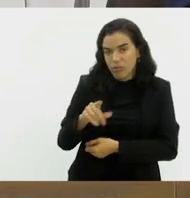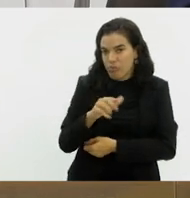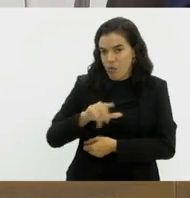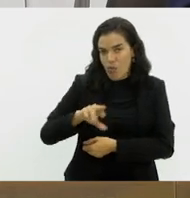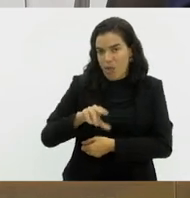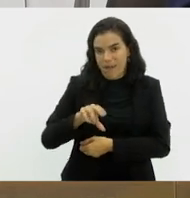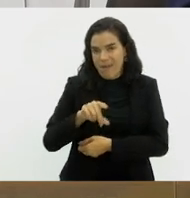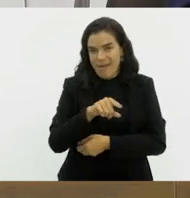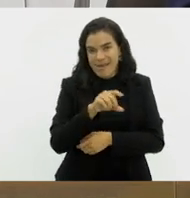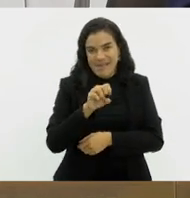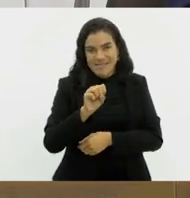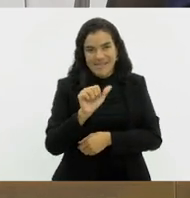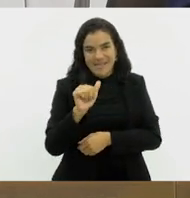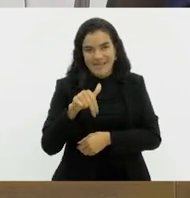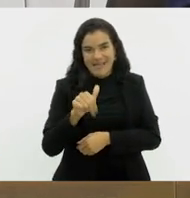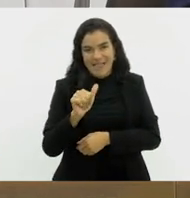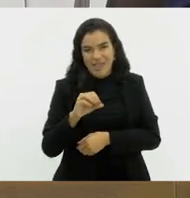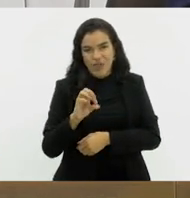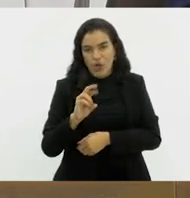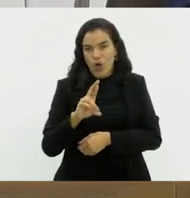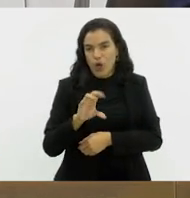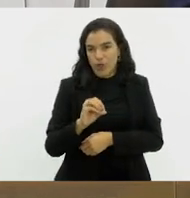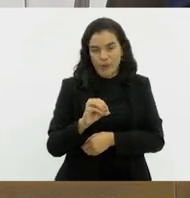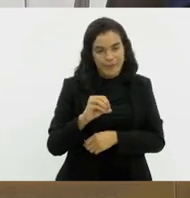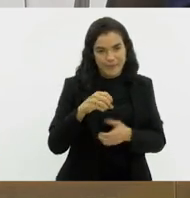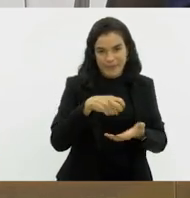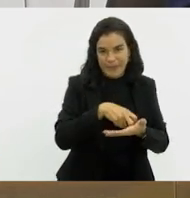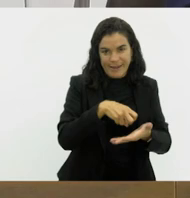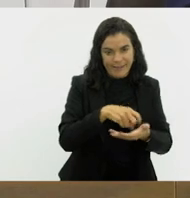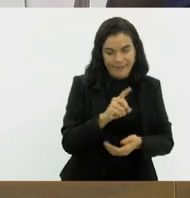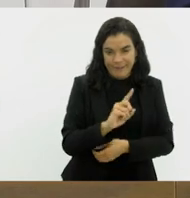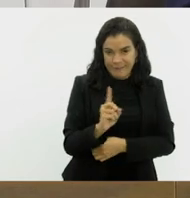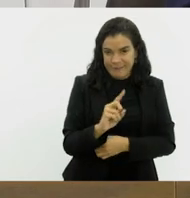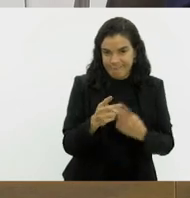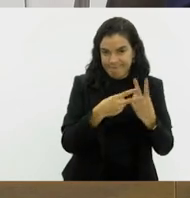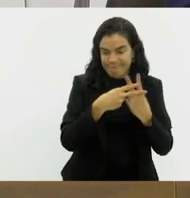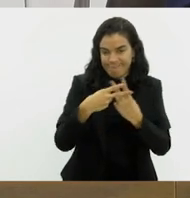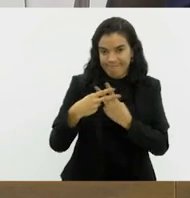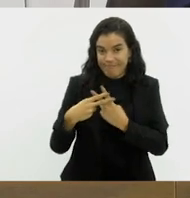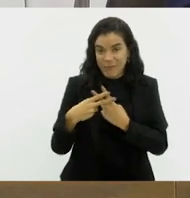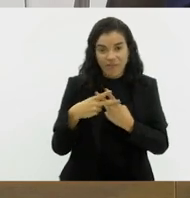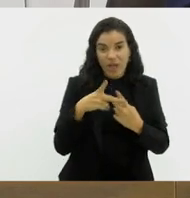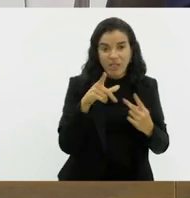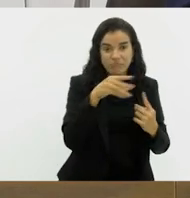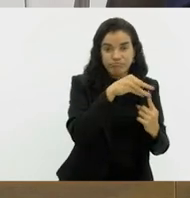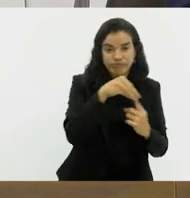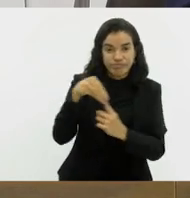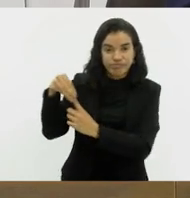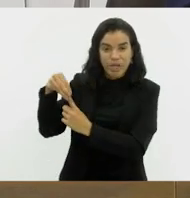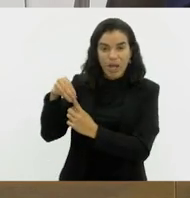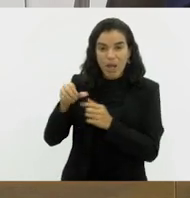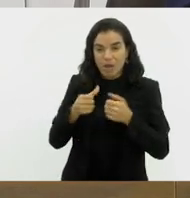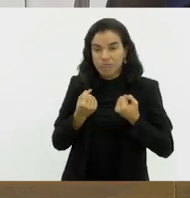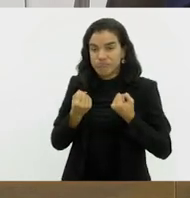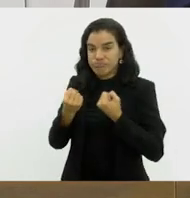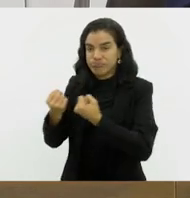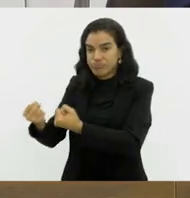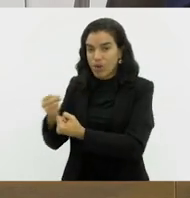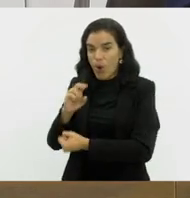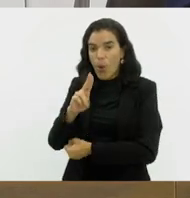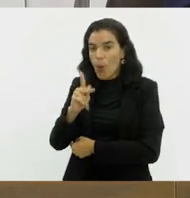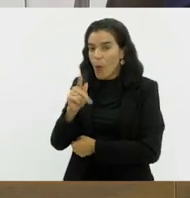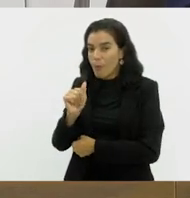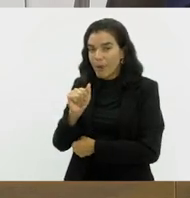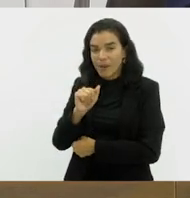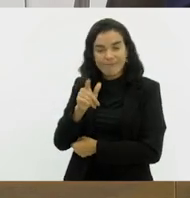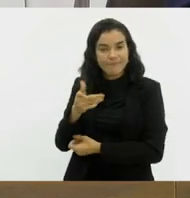penal. Quando eles precisam de qualquer suporte clínico mínimo, eles são referenciados à UPA. Ou, se tem qualquer agravamento, são referenciados à